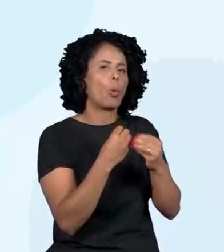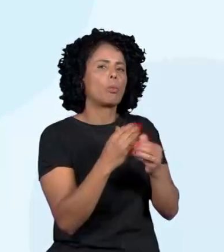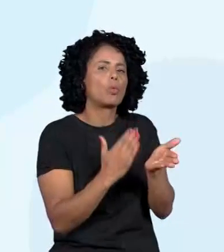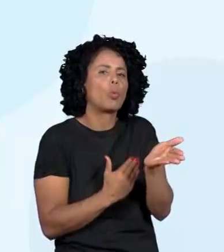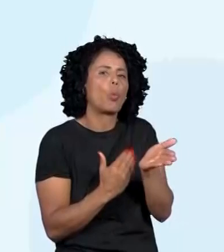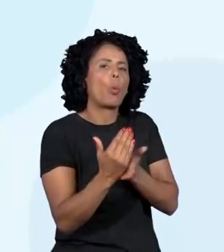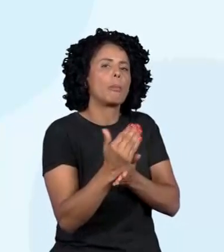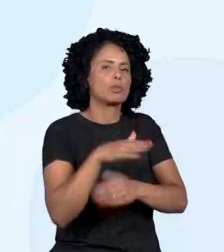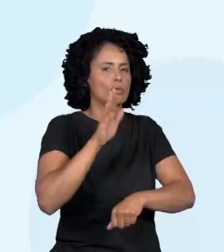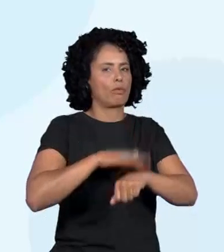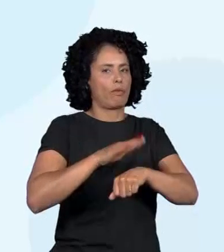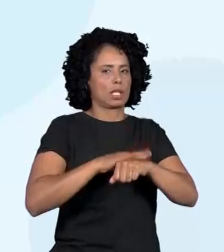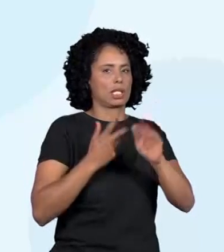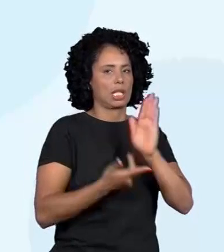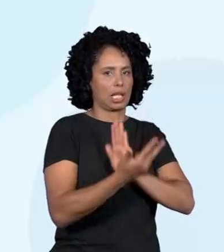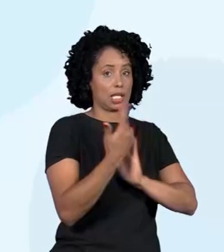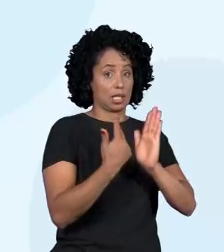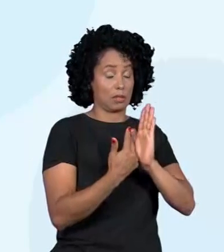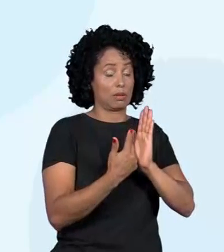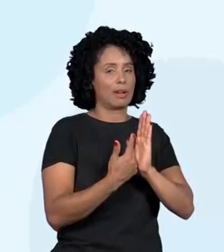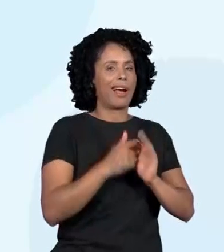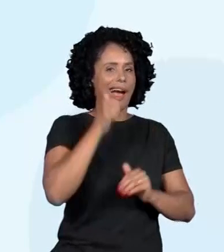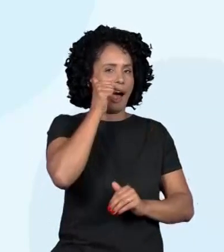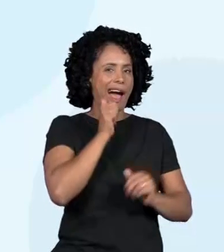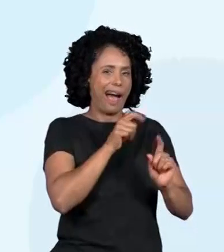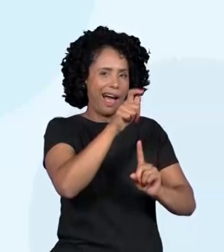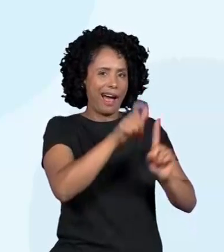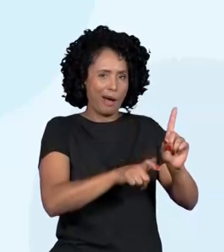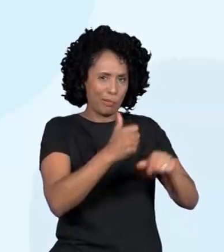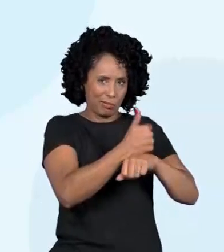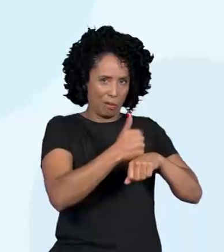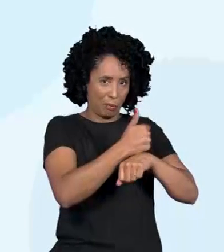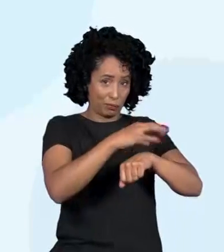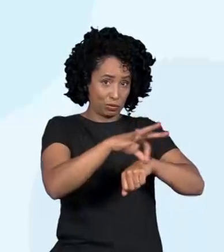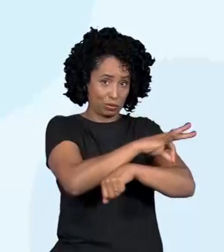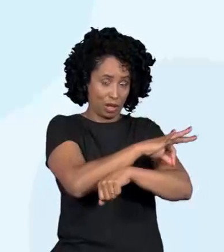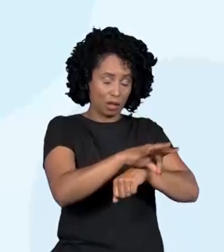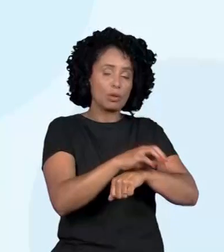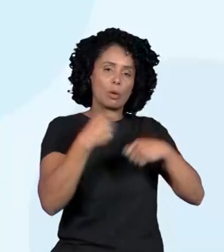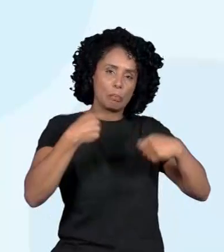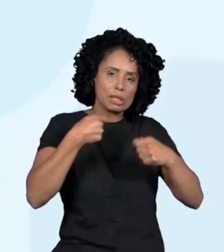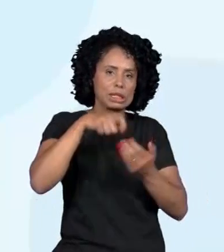desenho, tá bom? E a Mônica tinha que continuar, tá?